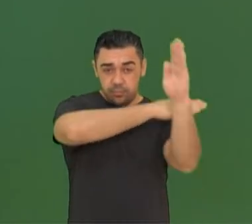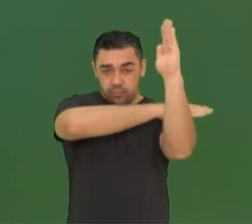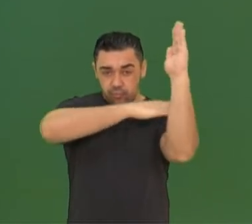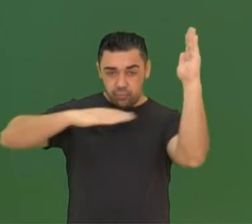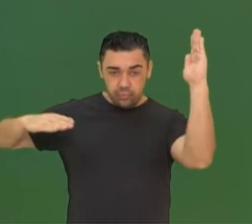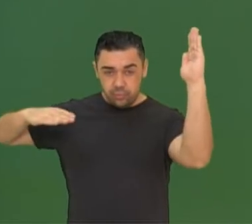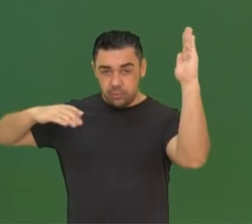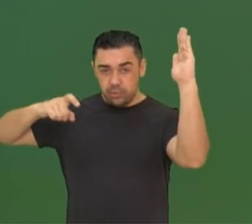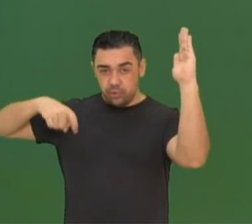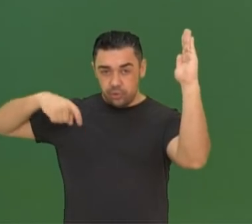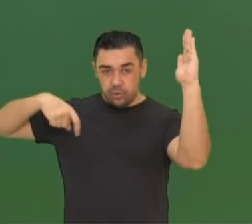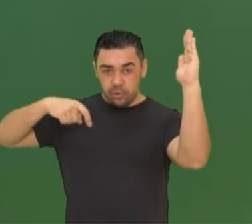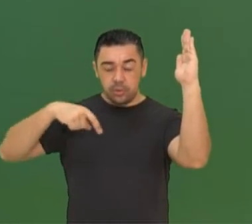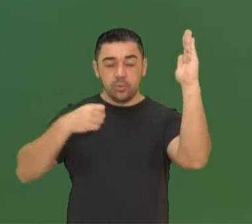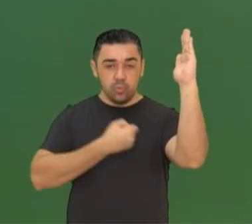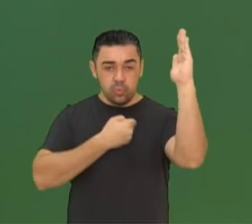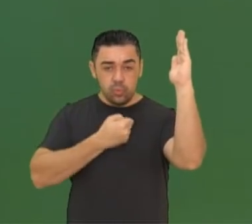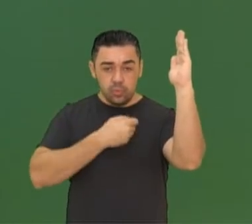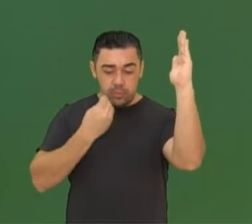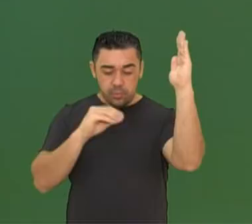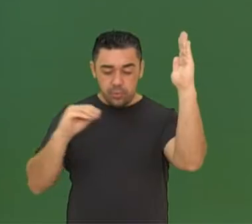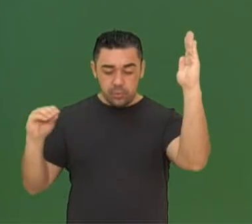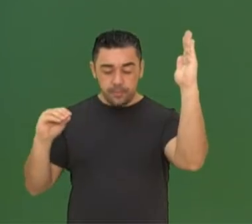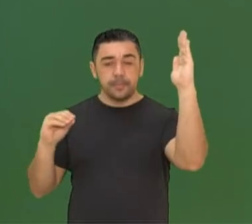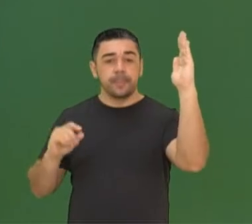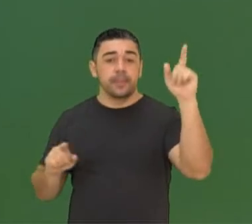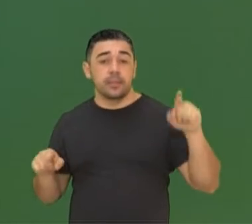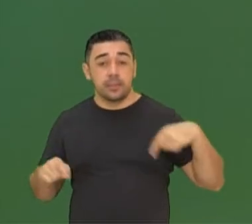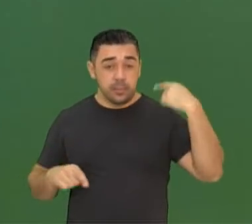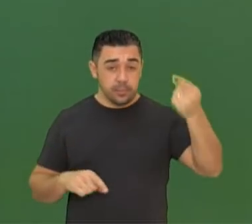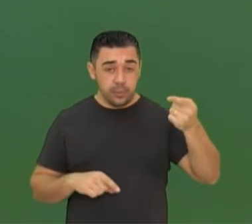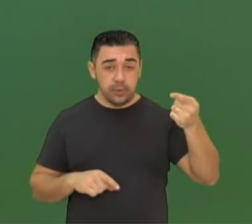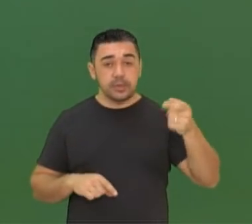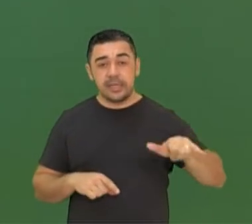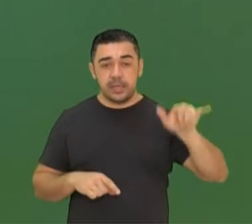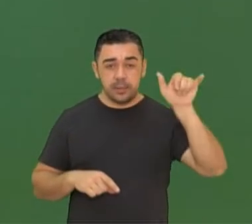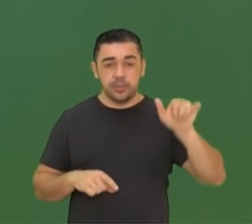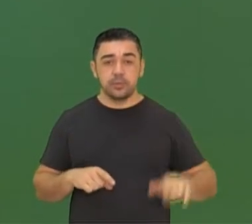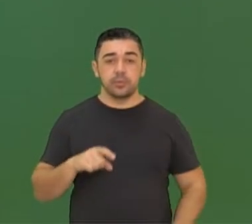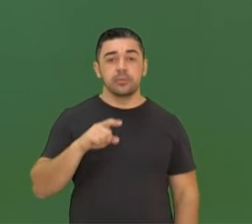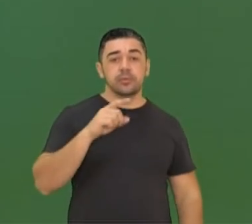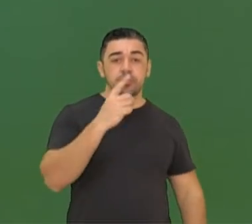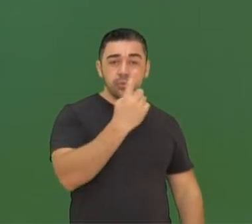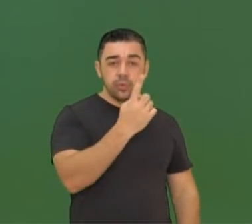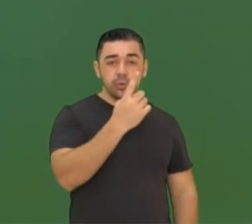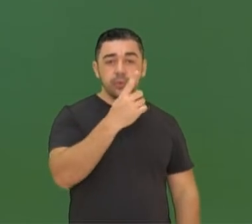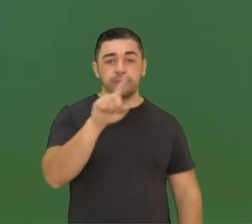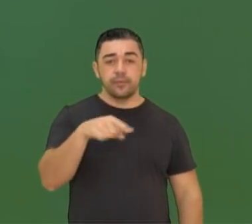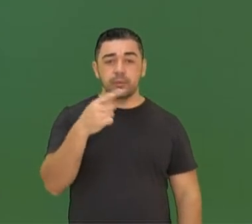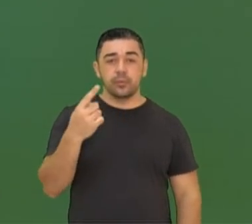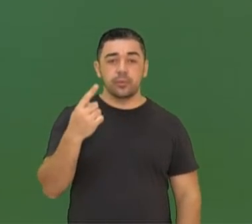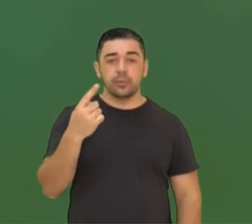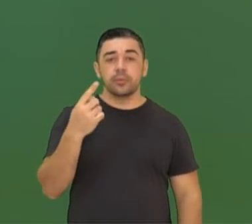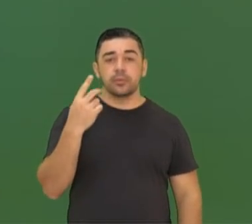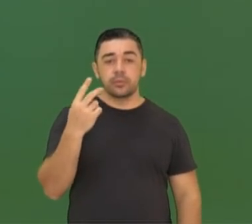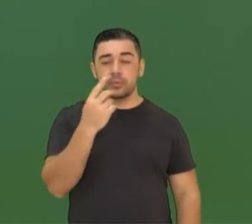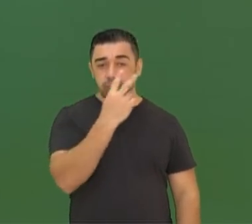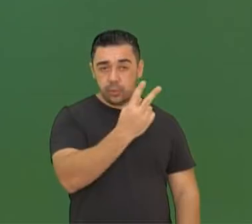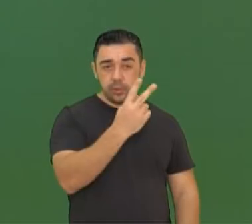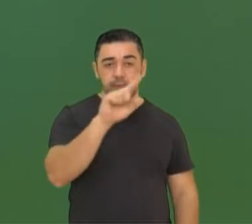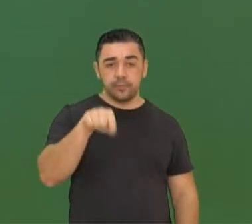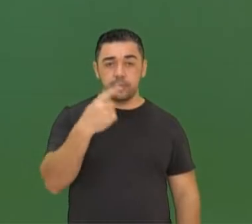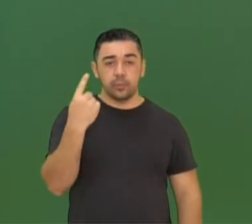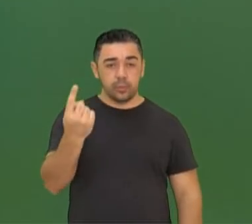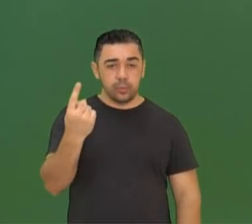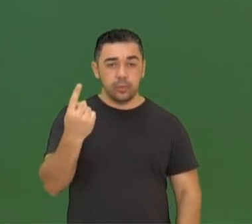X, depois o valor no eixo Y. Então esse é o ponto 2, 1. Por que é par ordenado? Porque